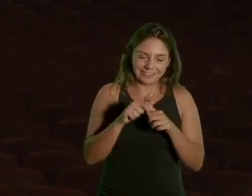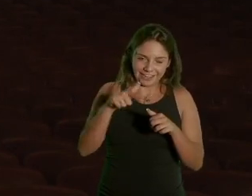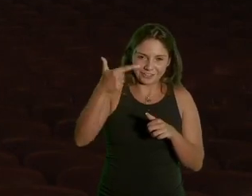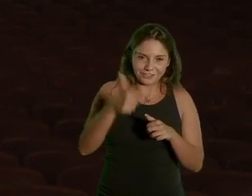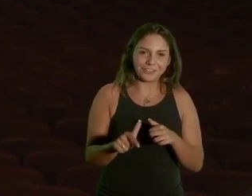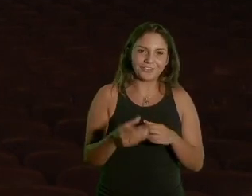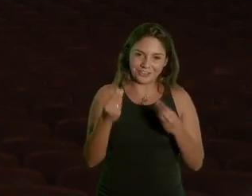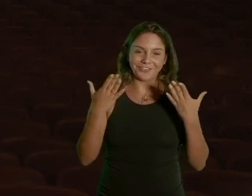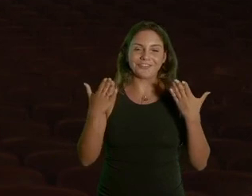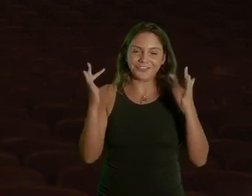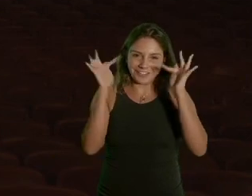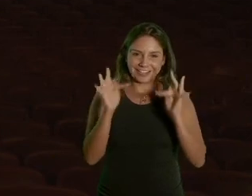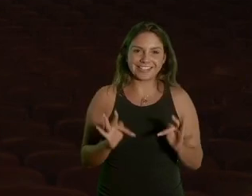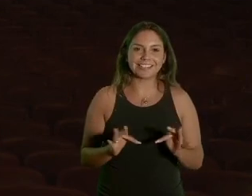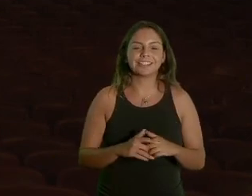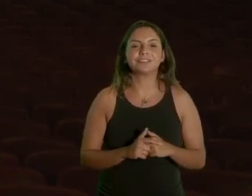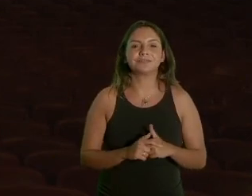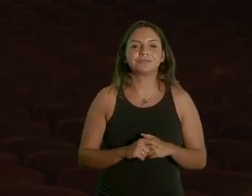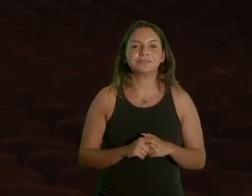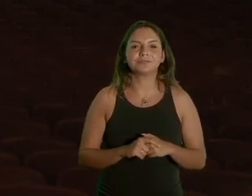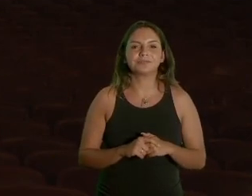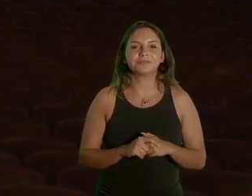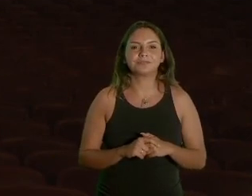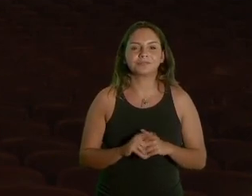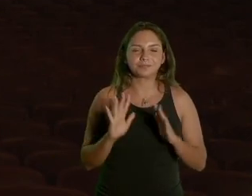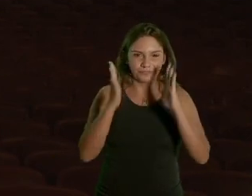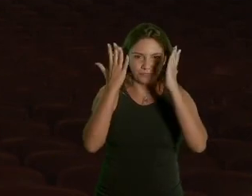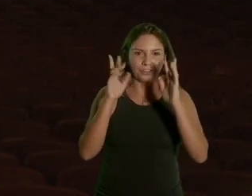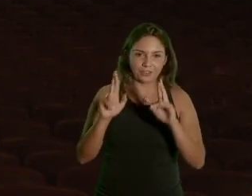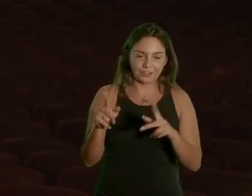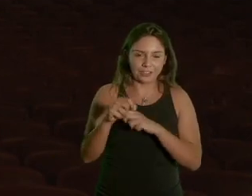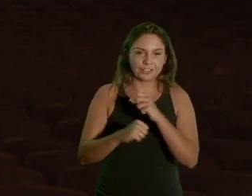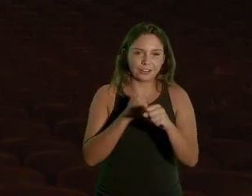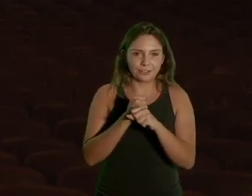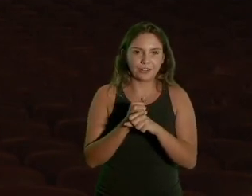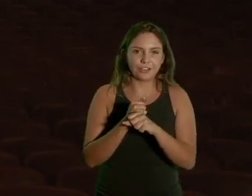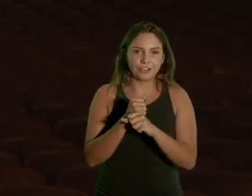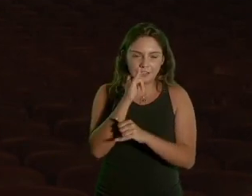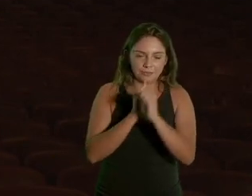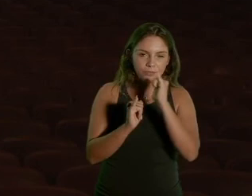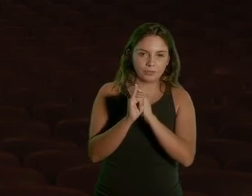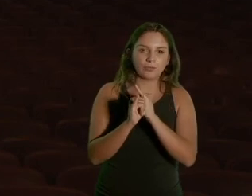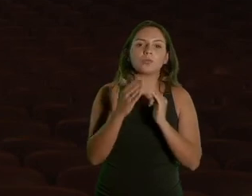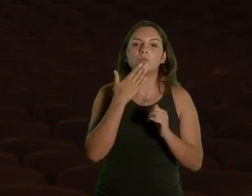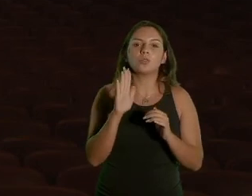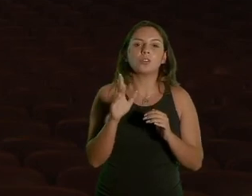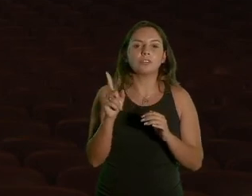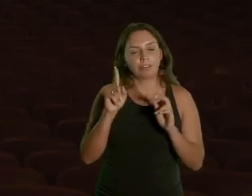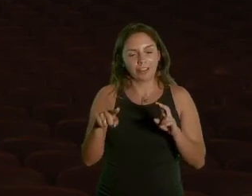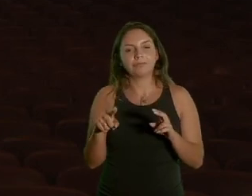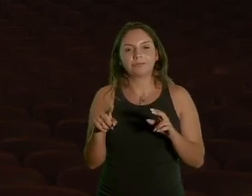uma vez no Filiaraxá. E como eu disse, é um festival diferente esse ano, virtual. Mas qual não